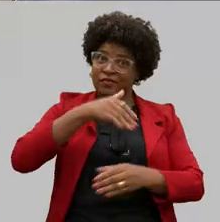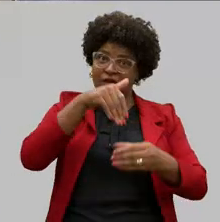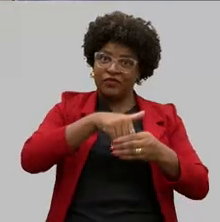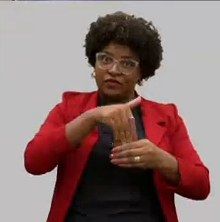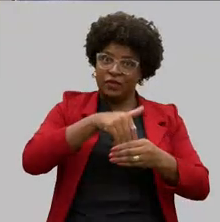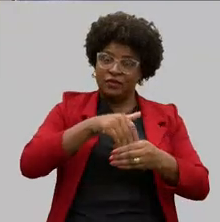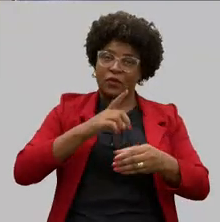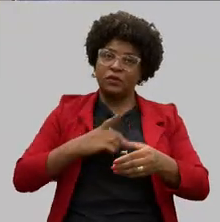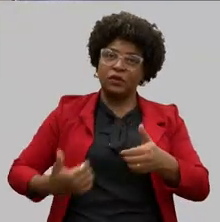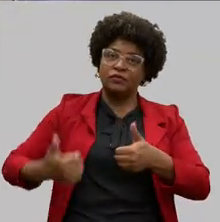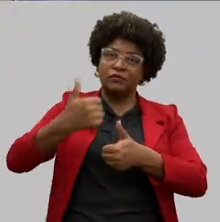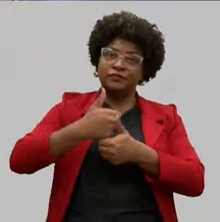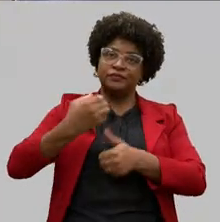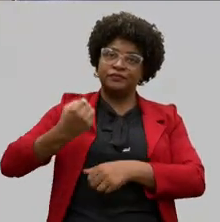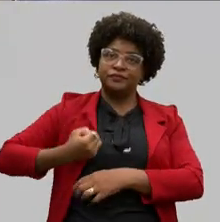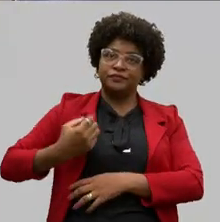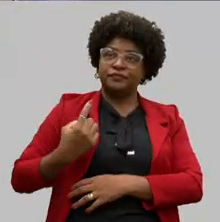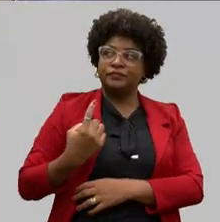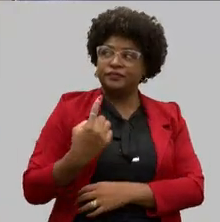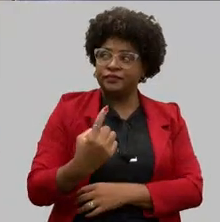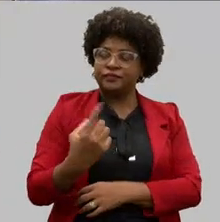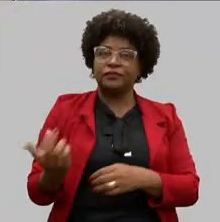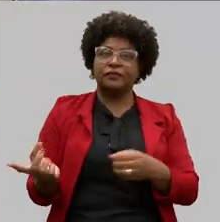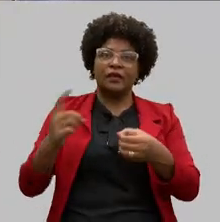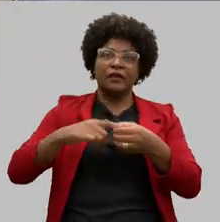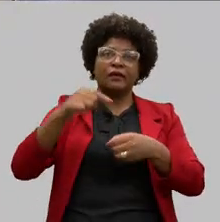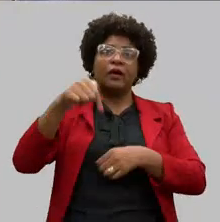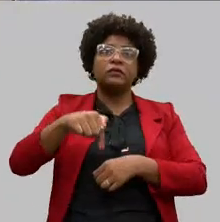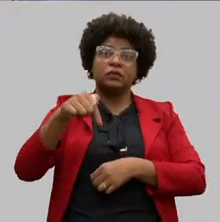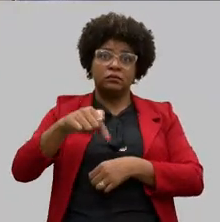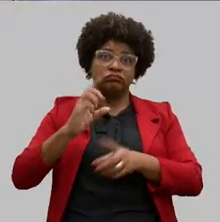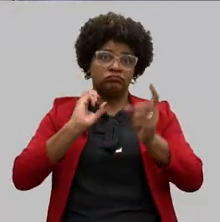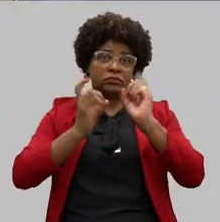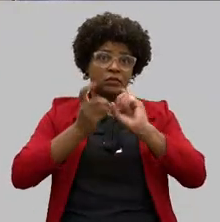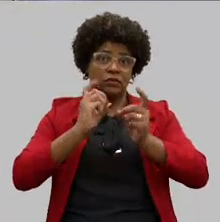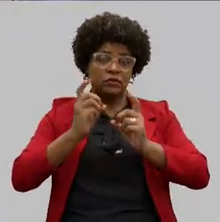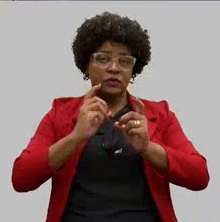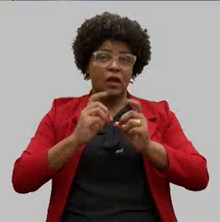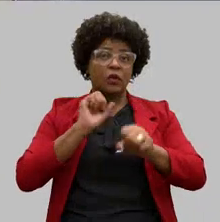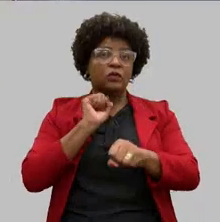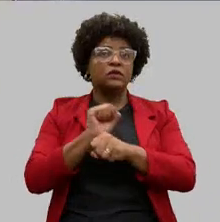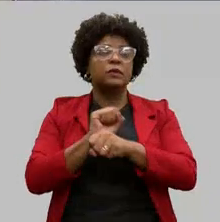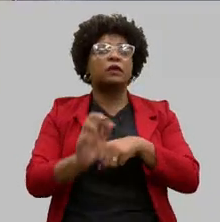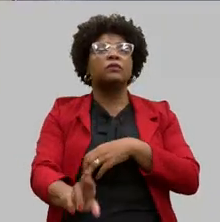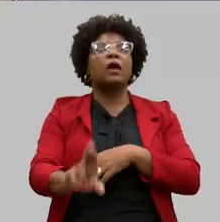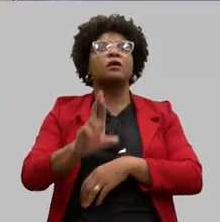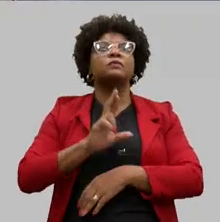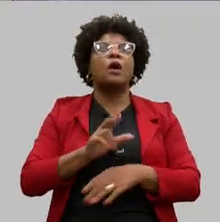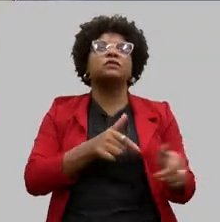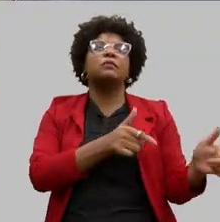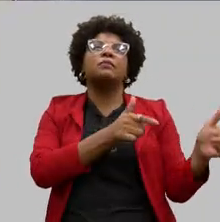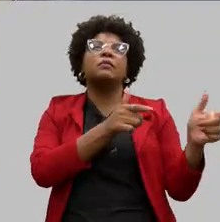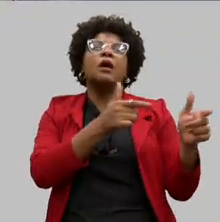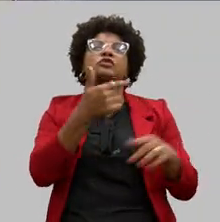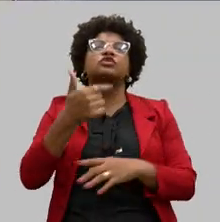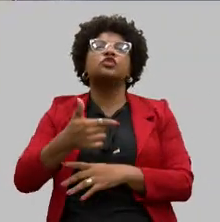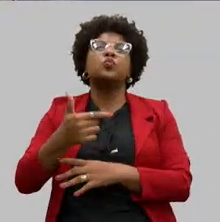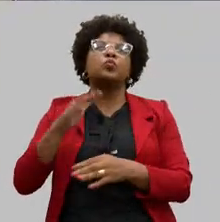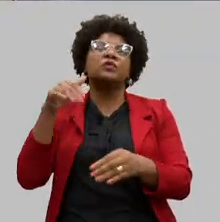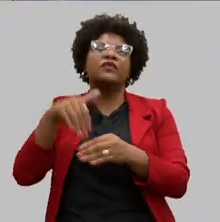1 a proposição retorna a este órgão colegiado a fim de receber parecer para o segundo turno conforme dispõe o artigo